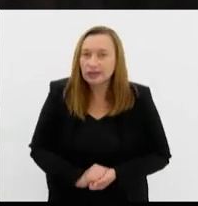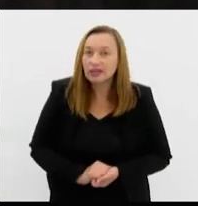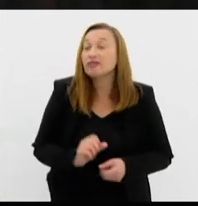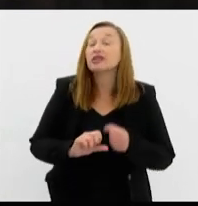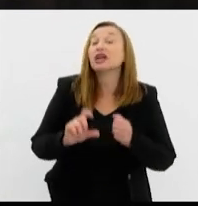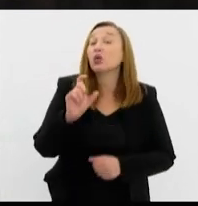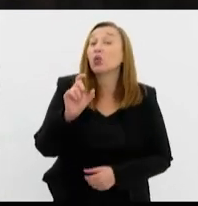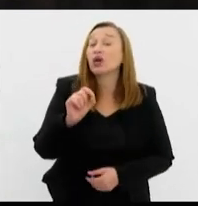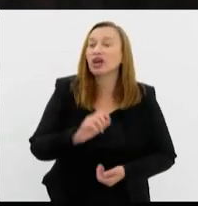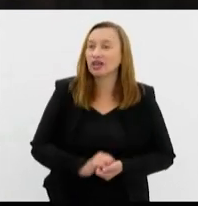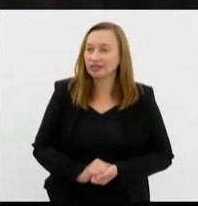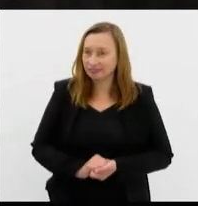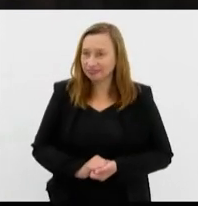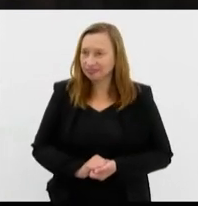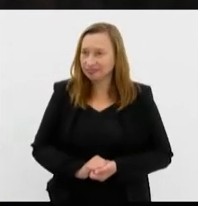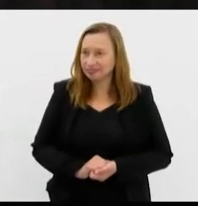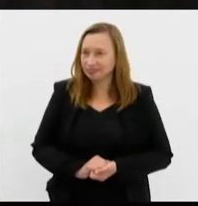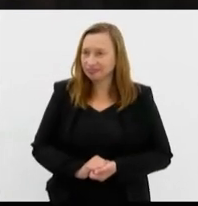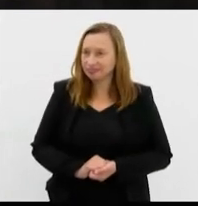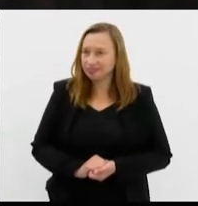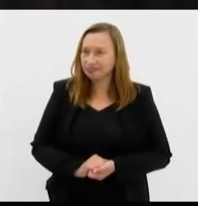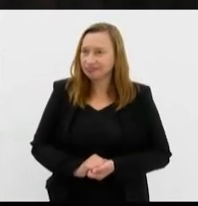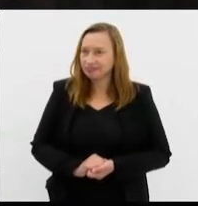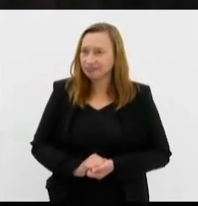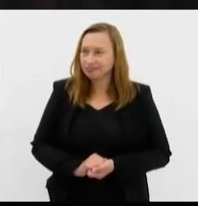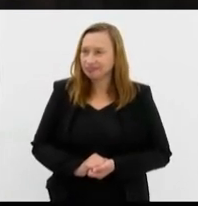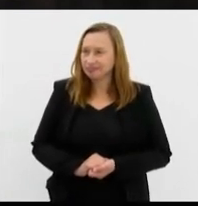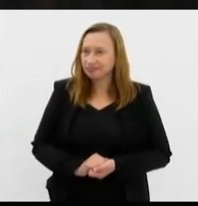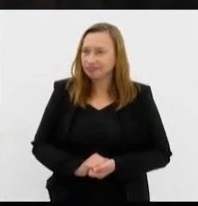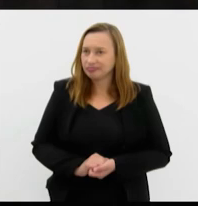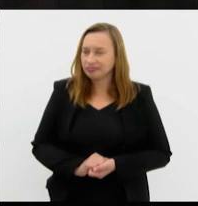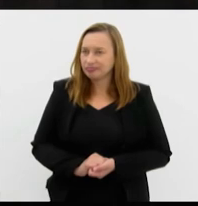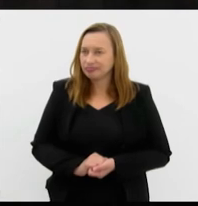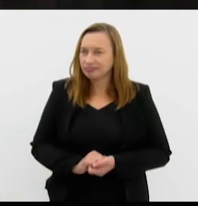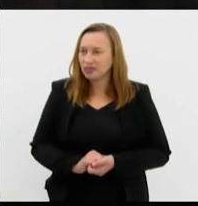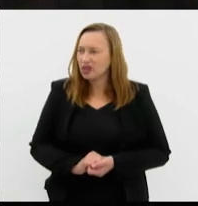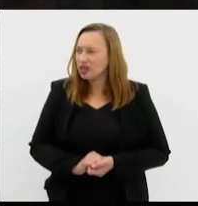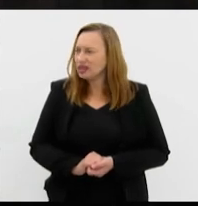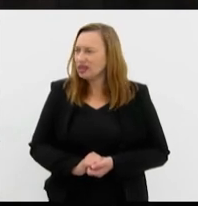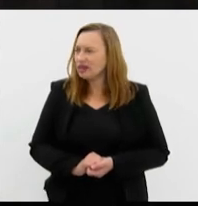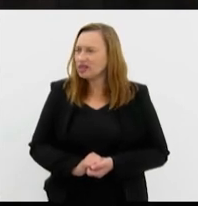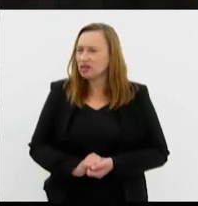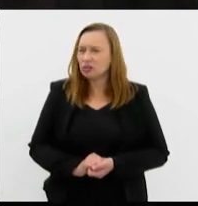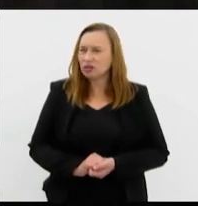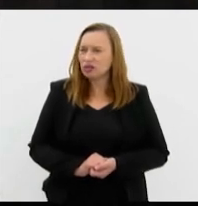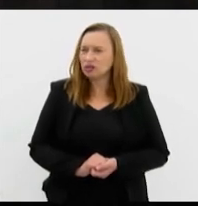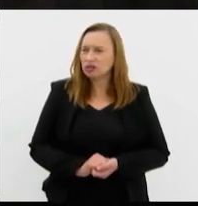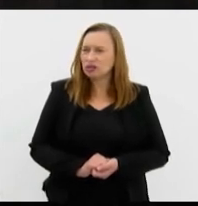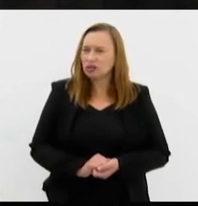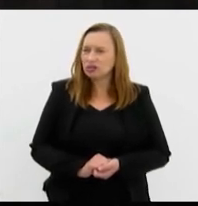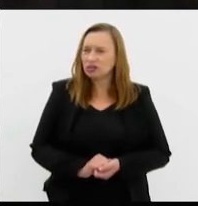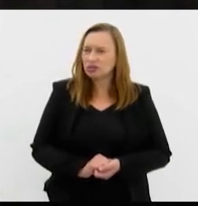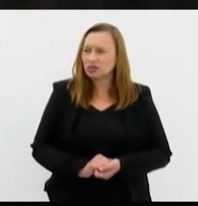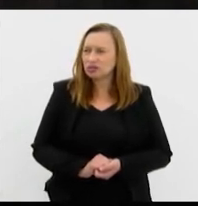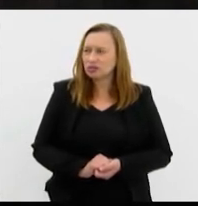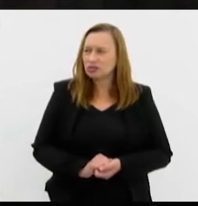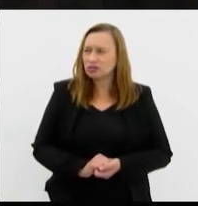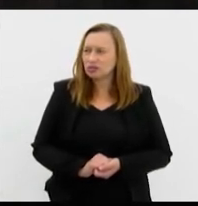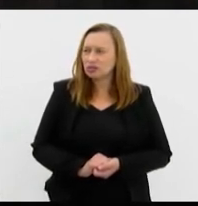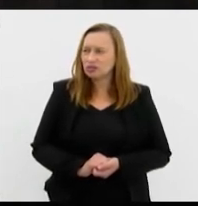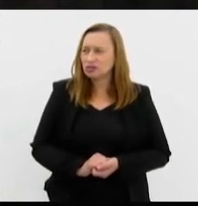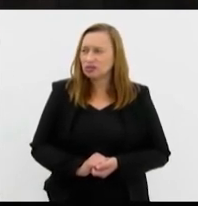uma intervenção na segurança pública, que o senhor há de lembrar,